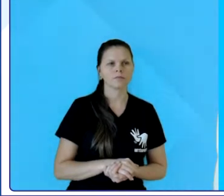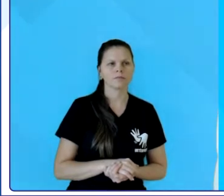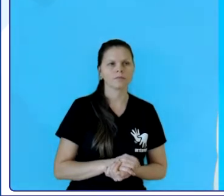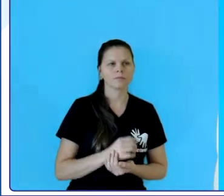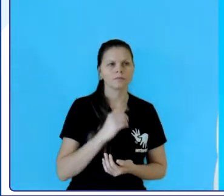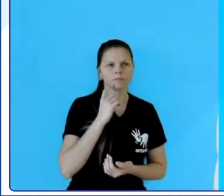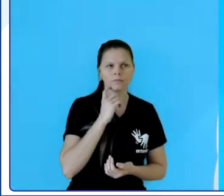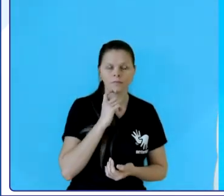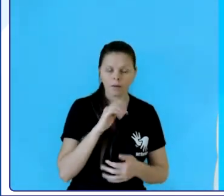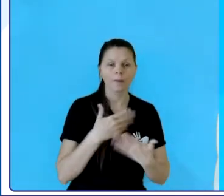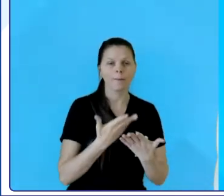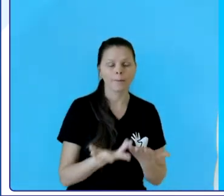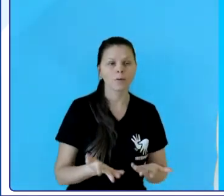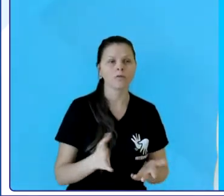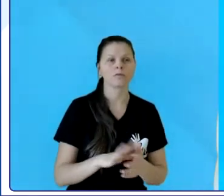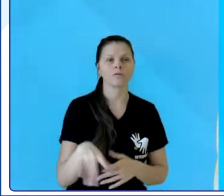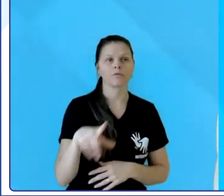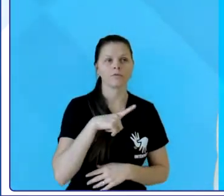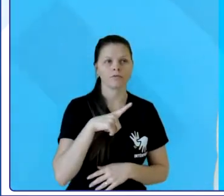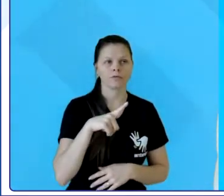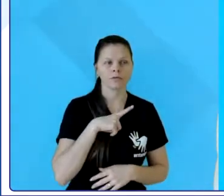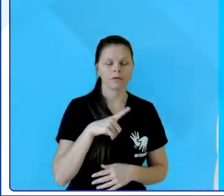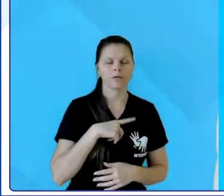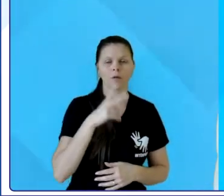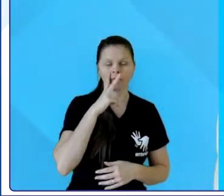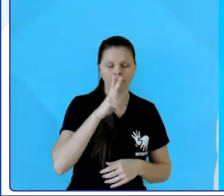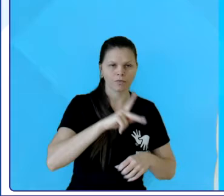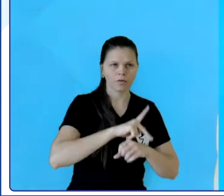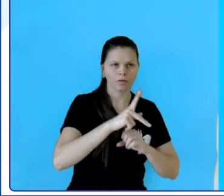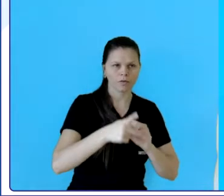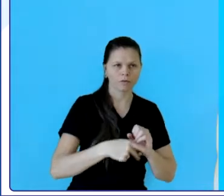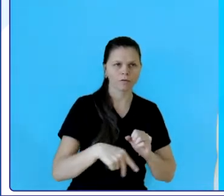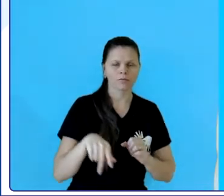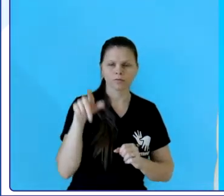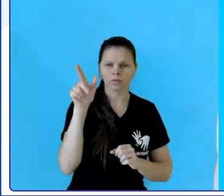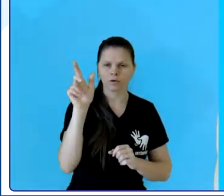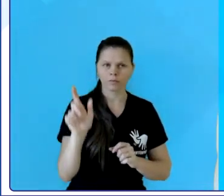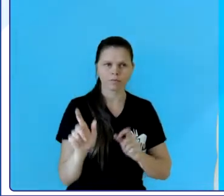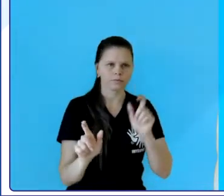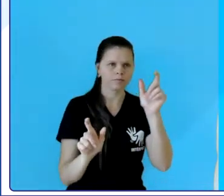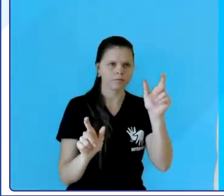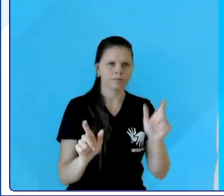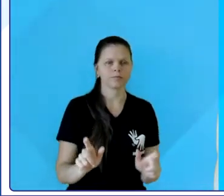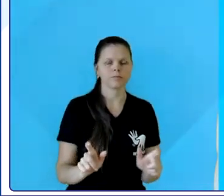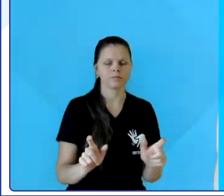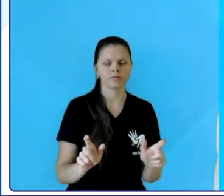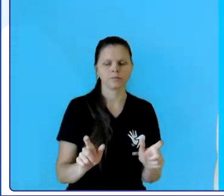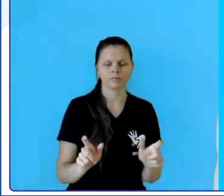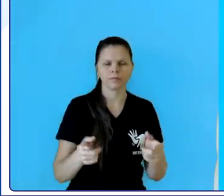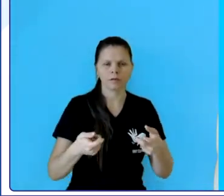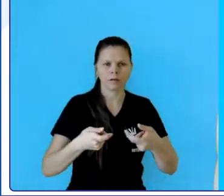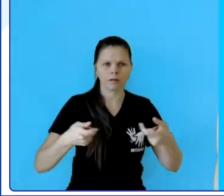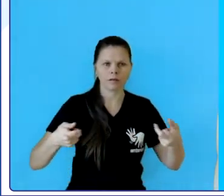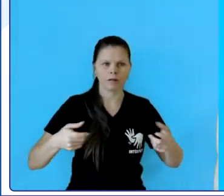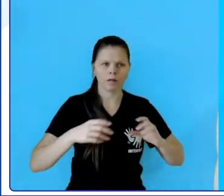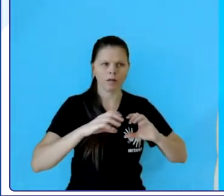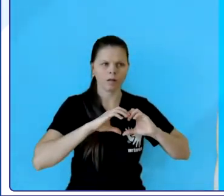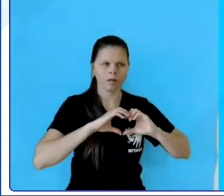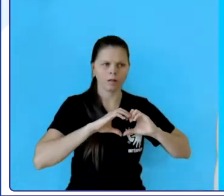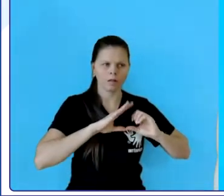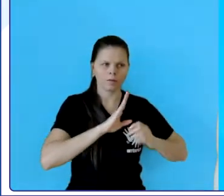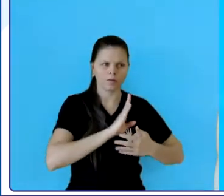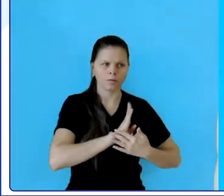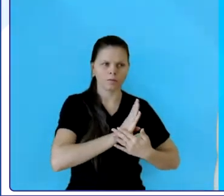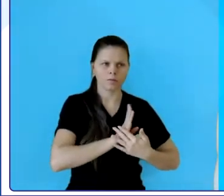Pronto, programa de transplantes, né? Vocês podem aí ver 2 bonequinhos levando, né, um coraçãozinho aí nessa